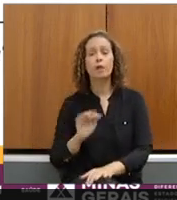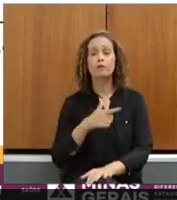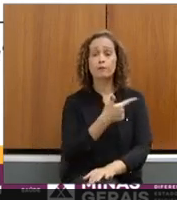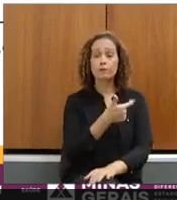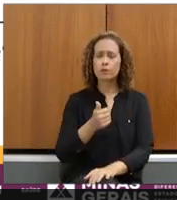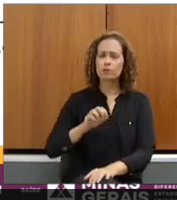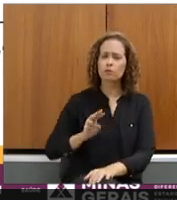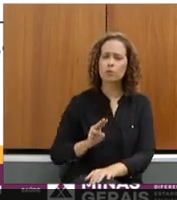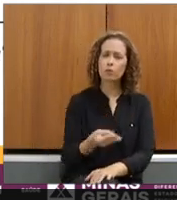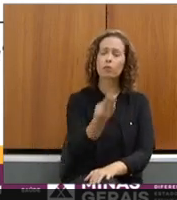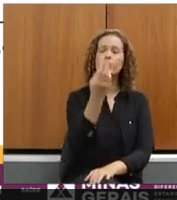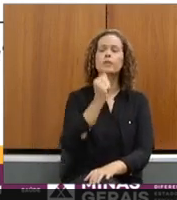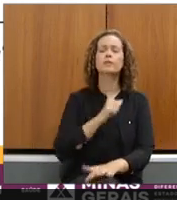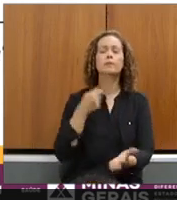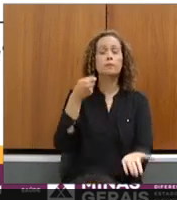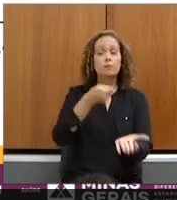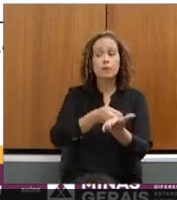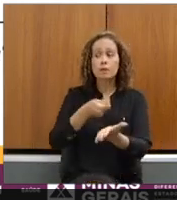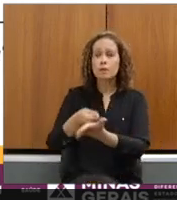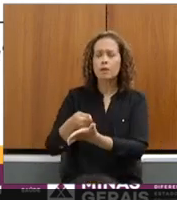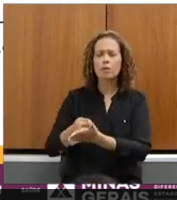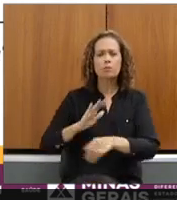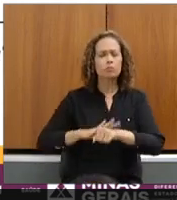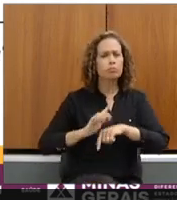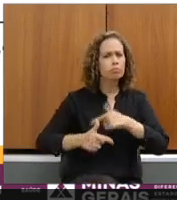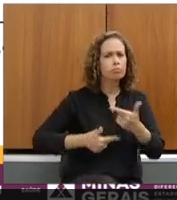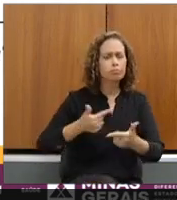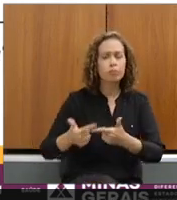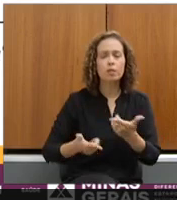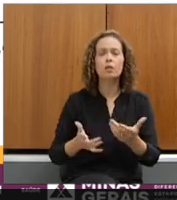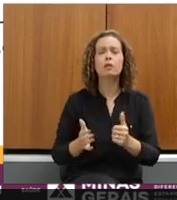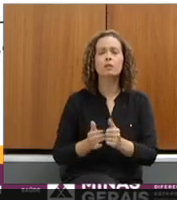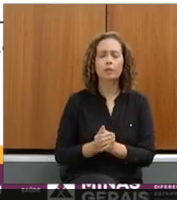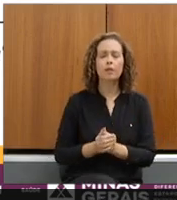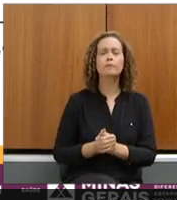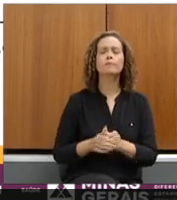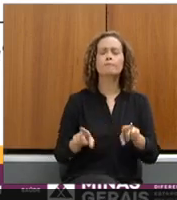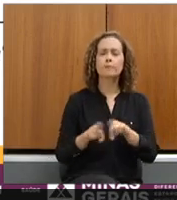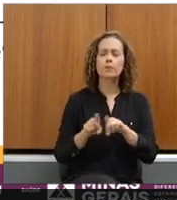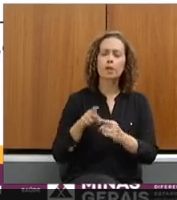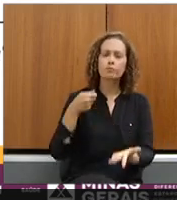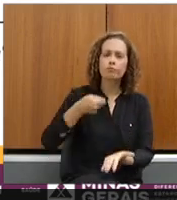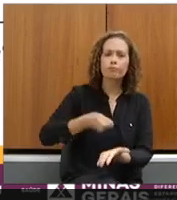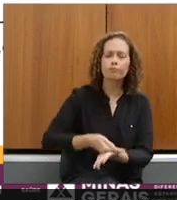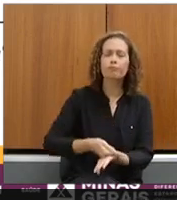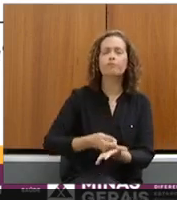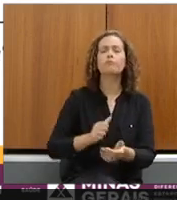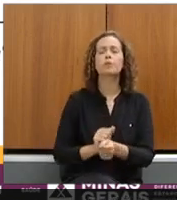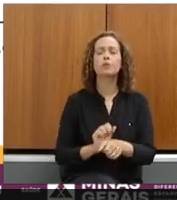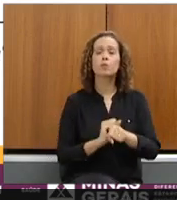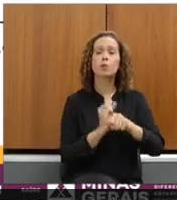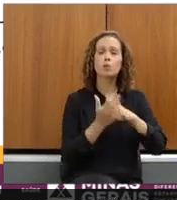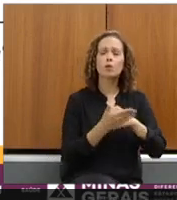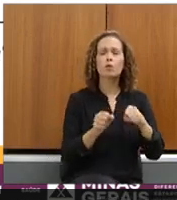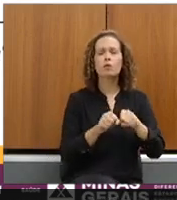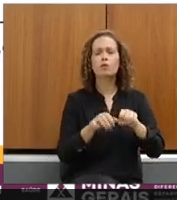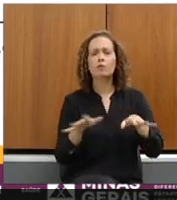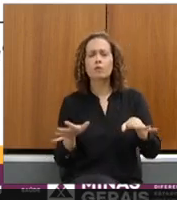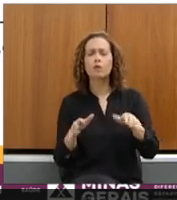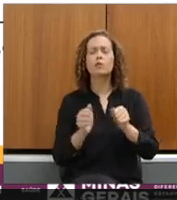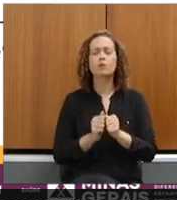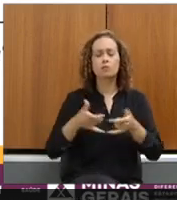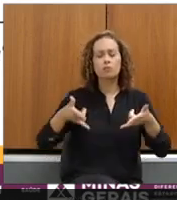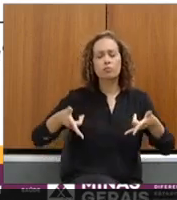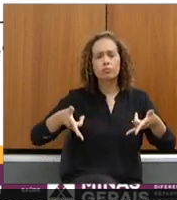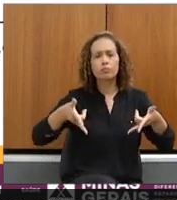milhões pagamento por produção sete milhões habilitação do T IPO vídeo r$ 2000000 e habilitação